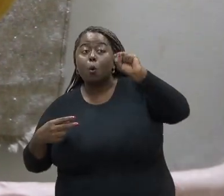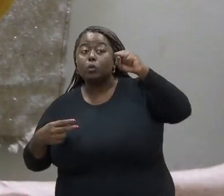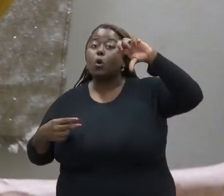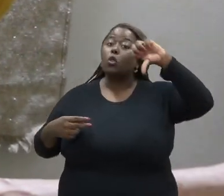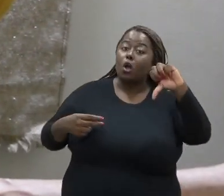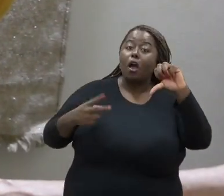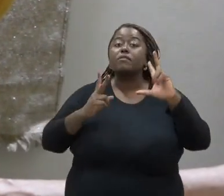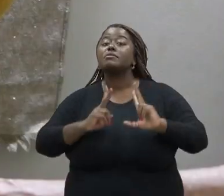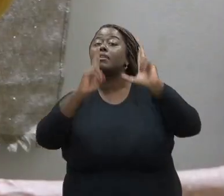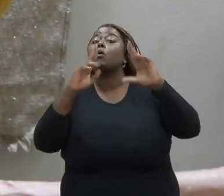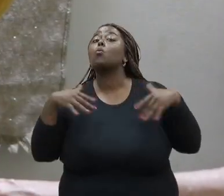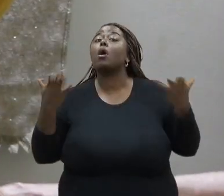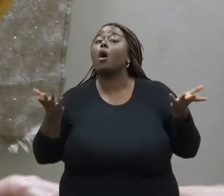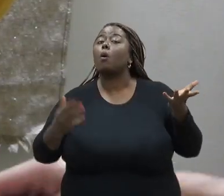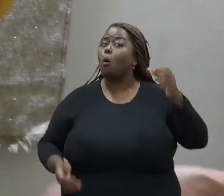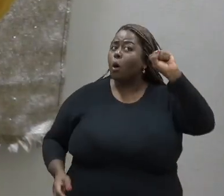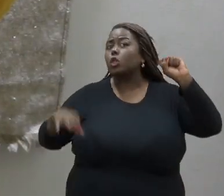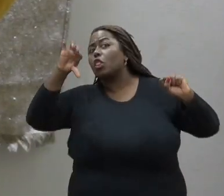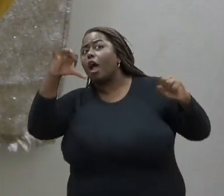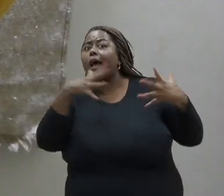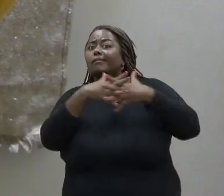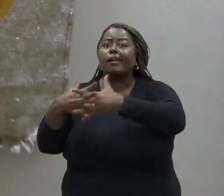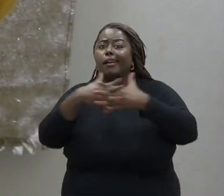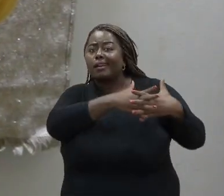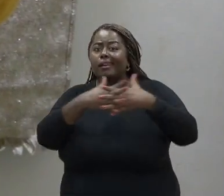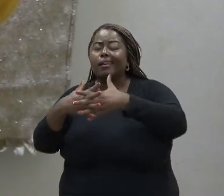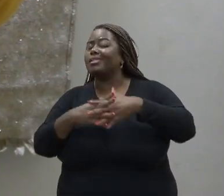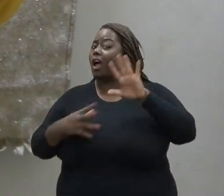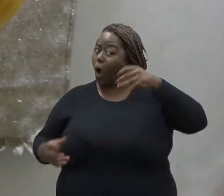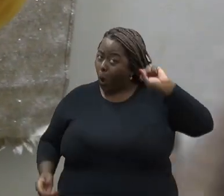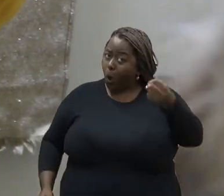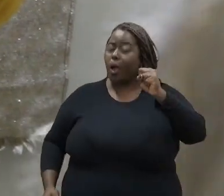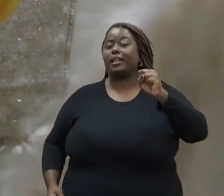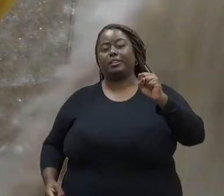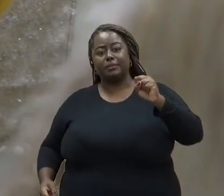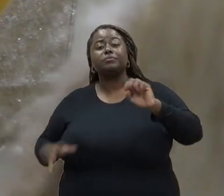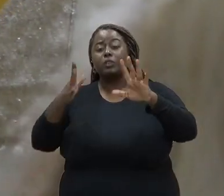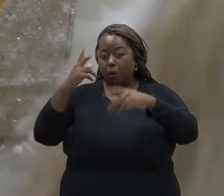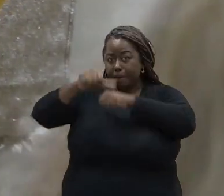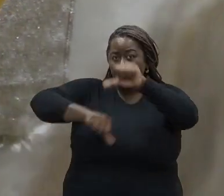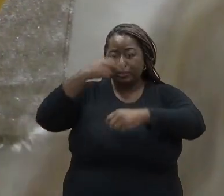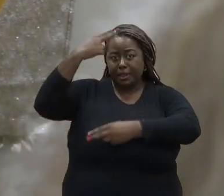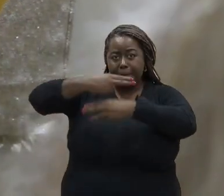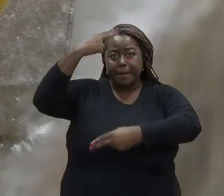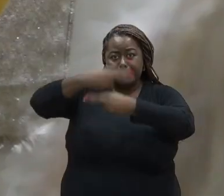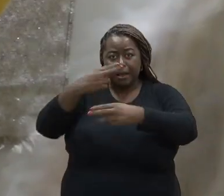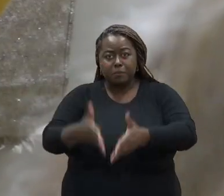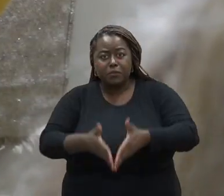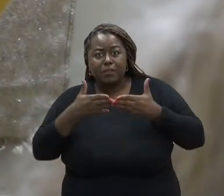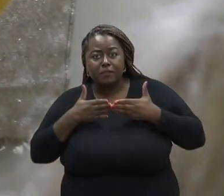ou 9? 8. 9. Aí, 9. A 8 vem depois. Marcado 8. Então muda pra mim na claquete,